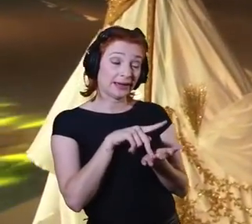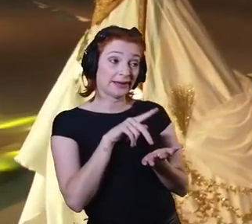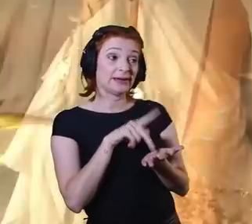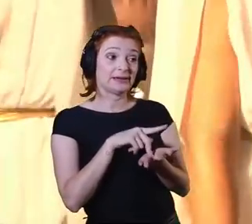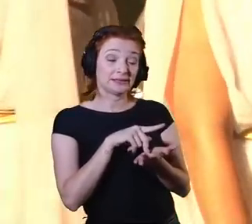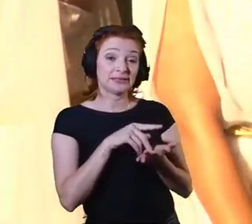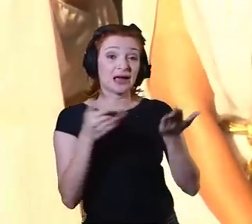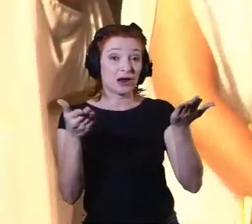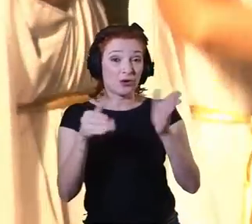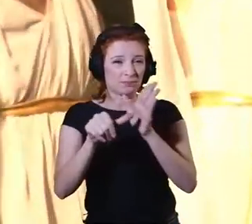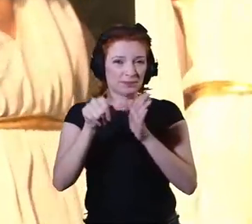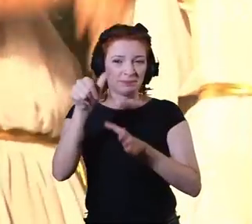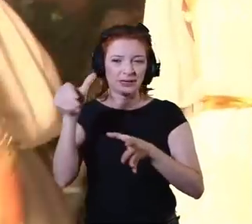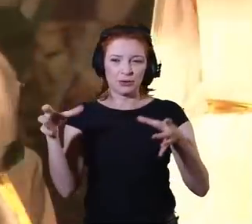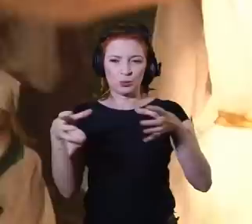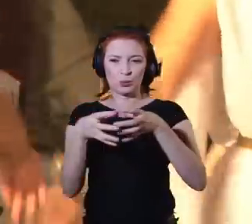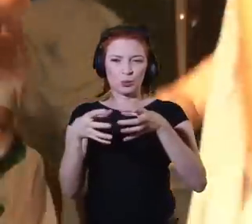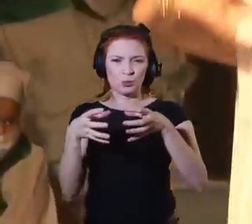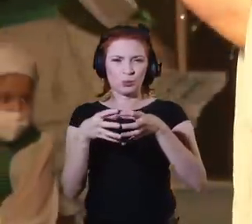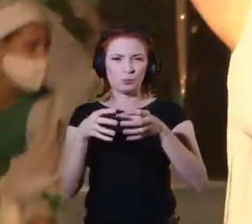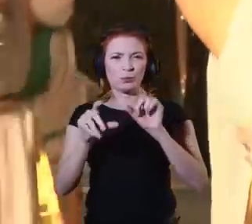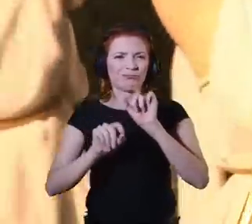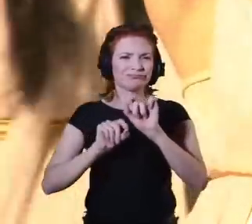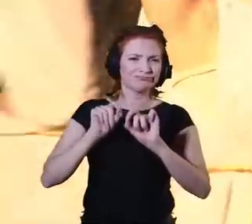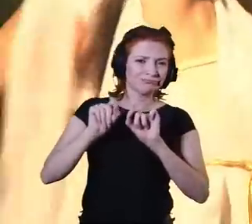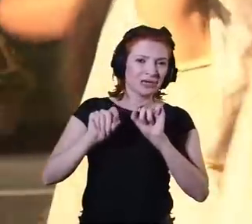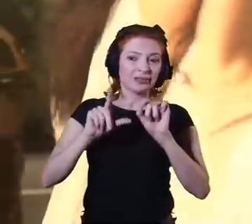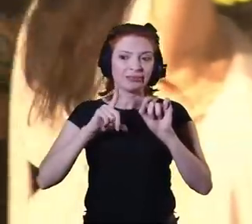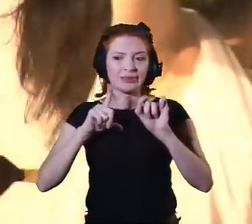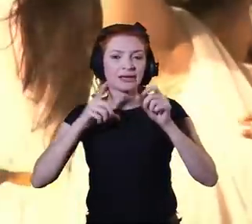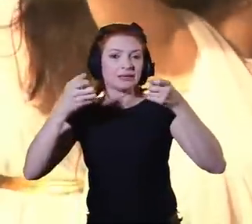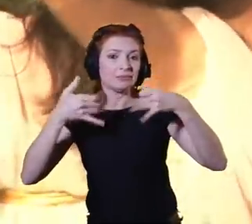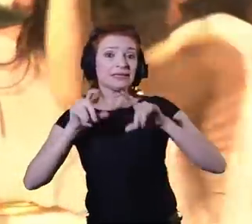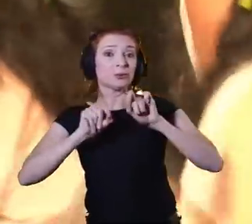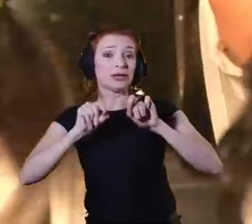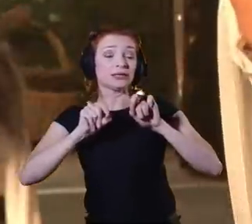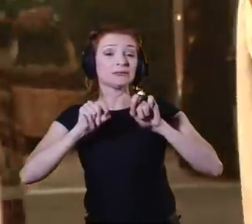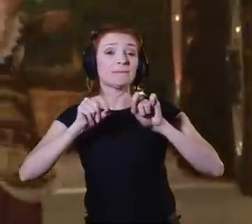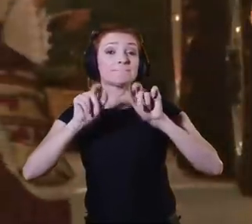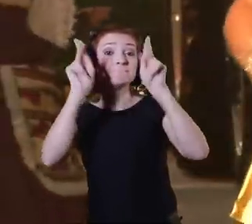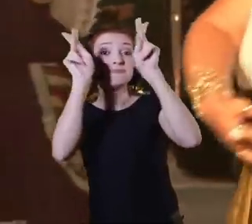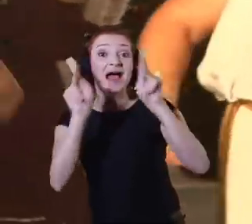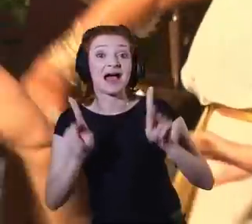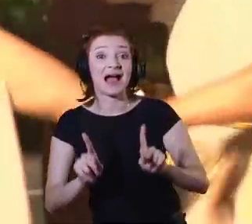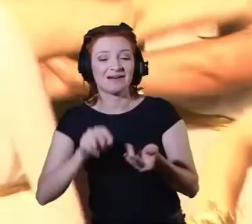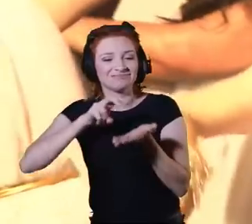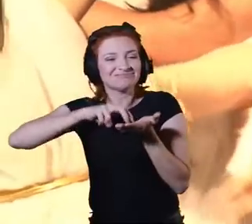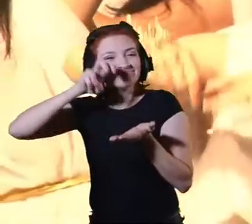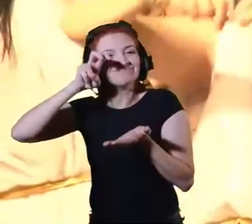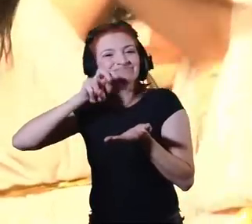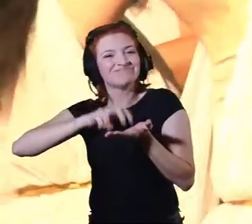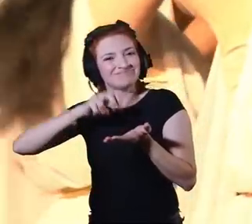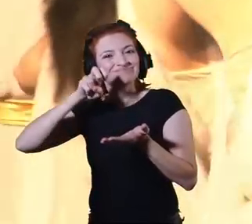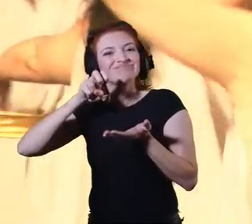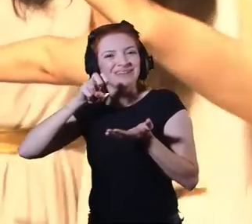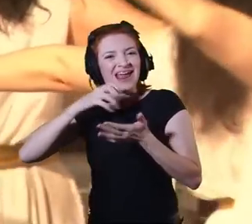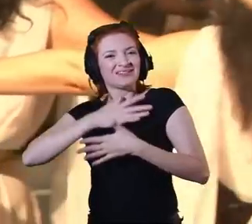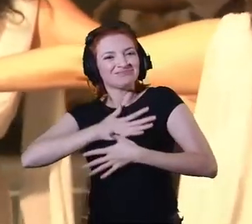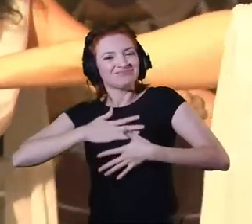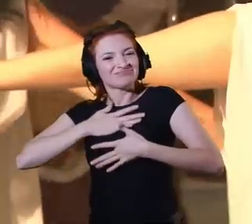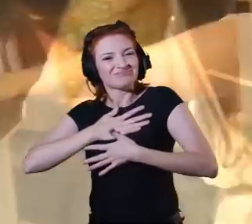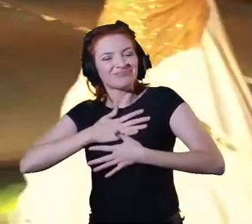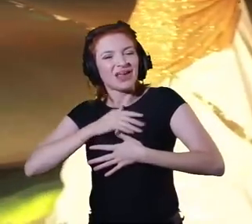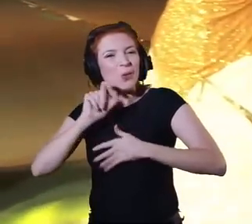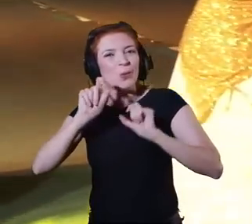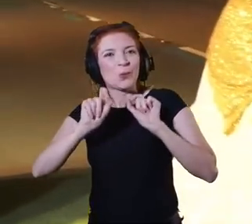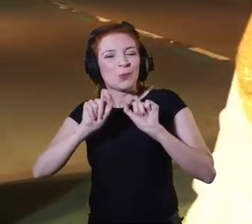essa primeira ala tem essa característica, né, de dizer paz, harmonia, de trazer isso, inclusive, né,